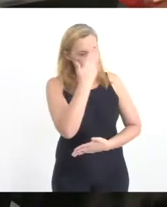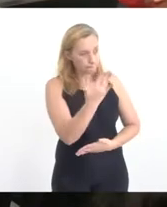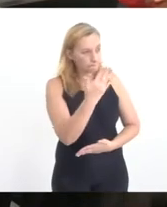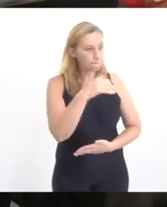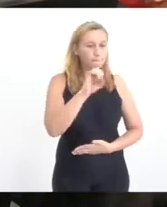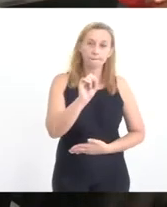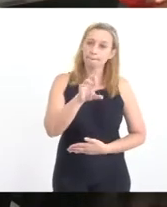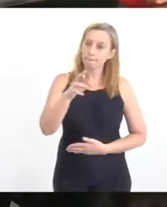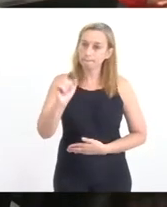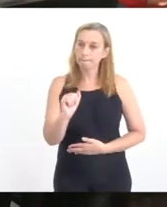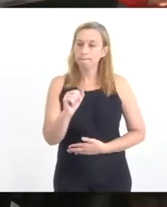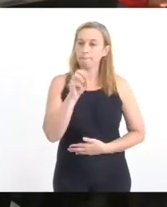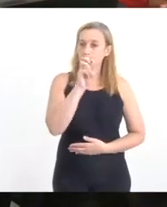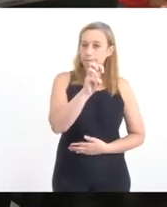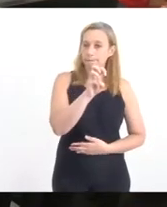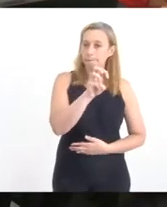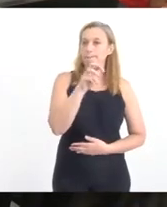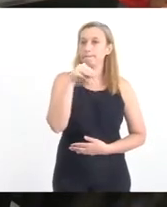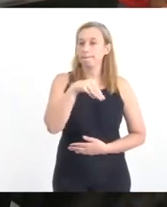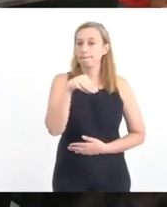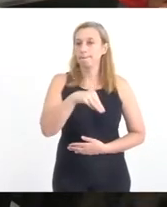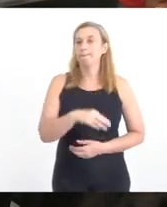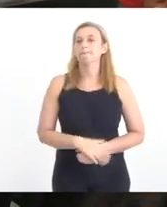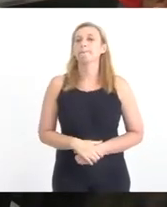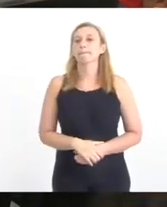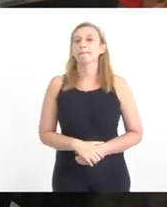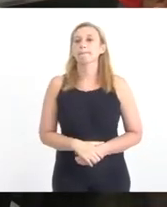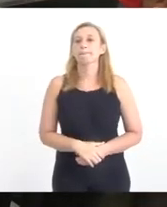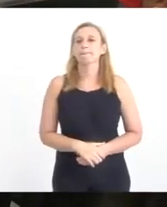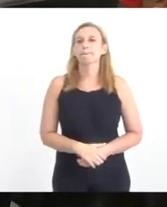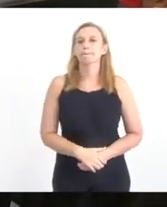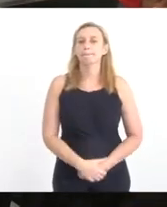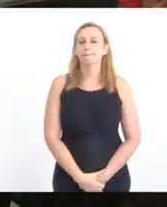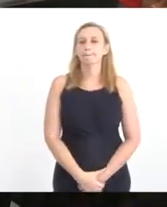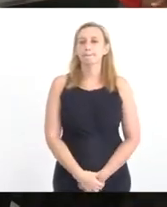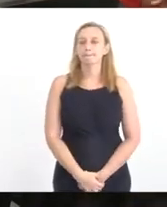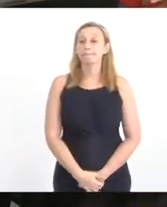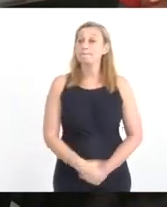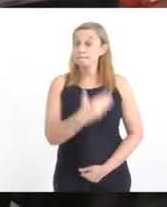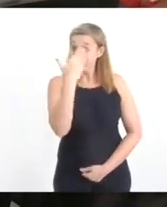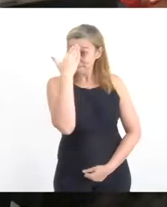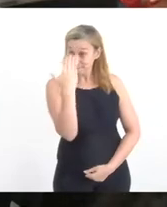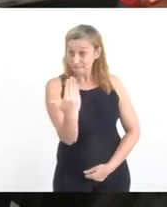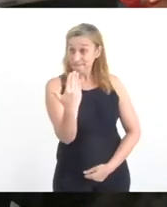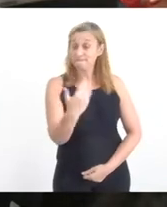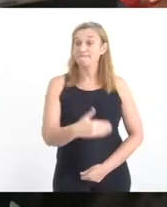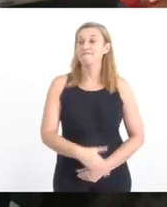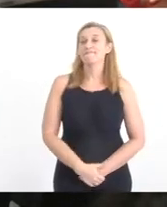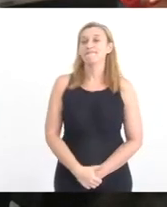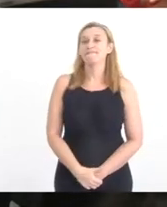obrigado a senhora Sandra a senhora dispõe de cinco minutos bom obrigada